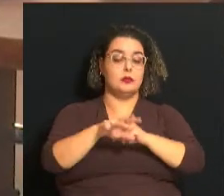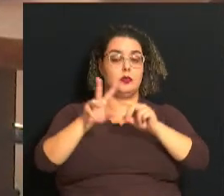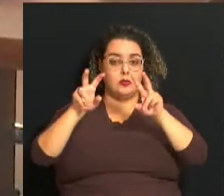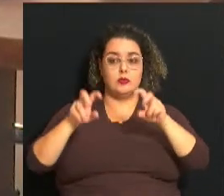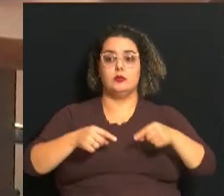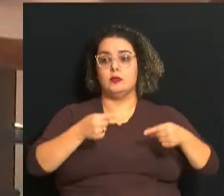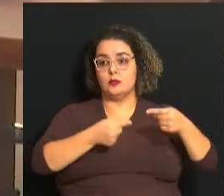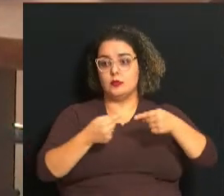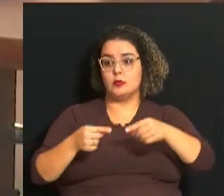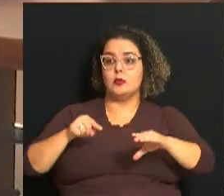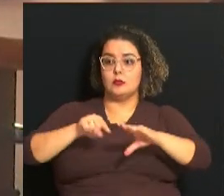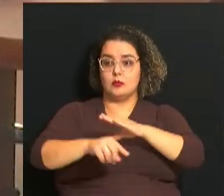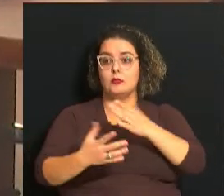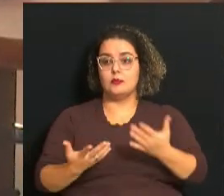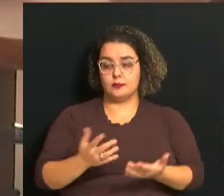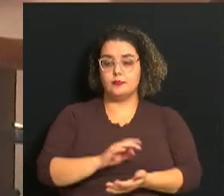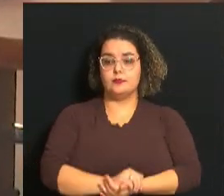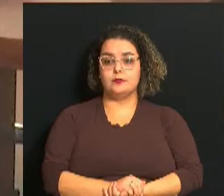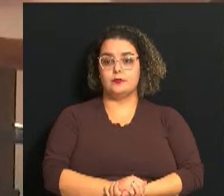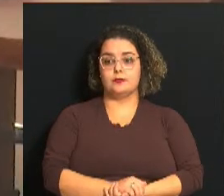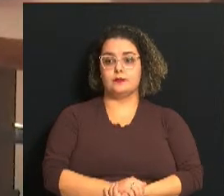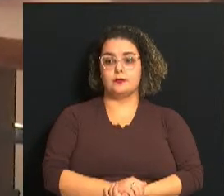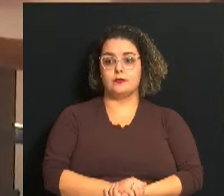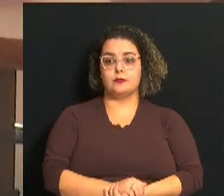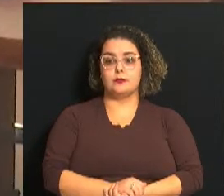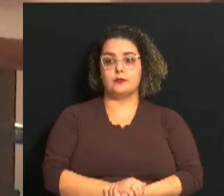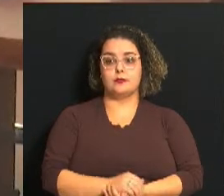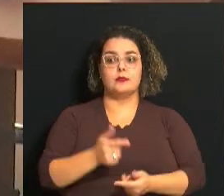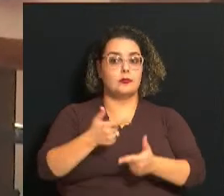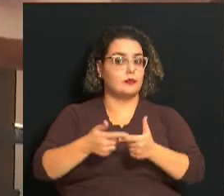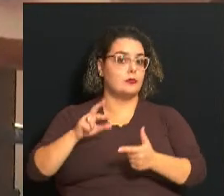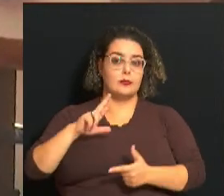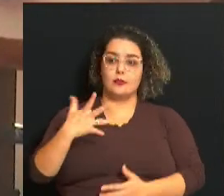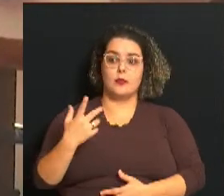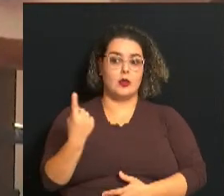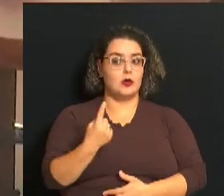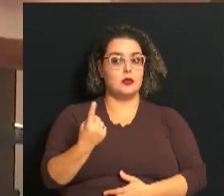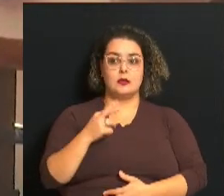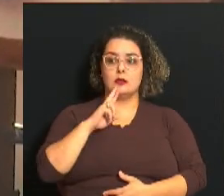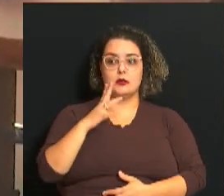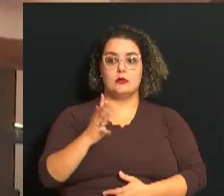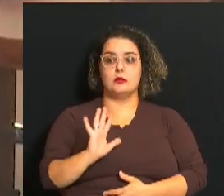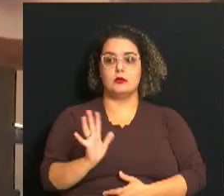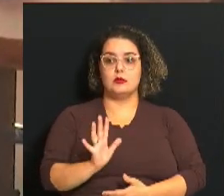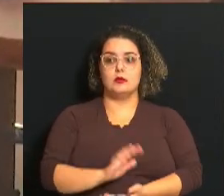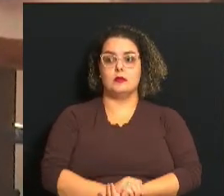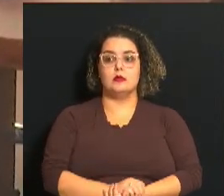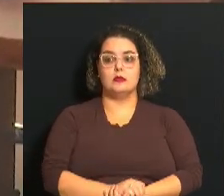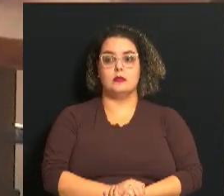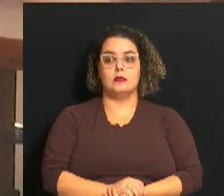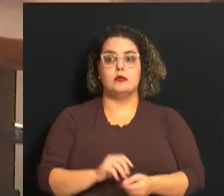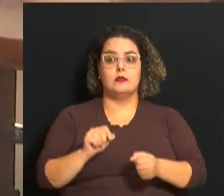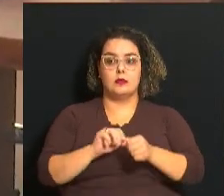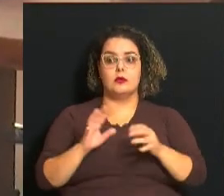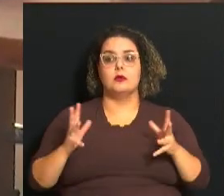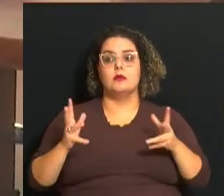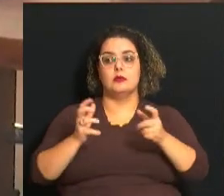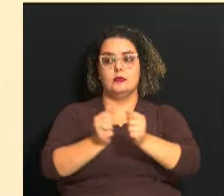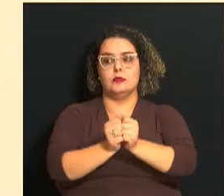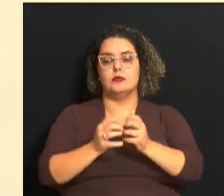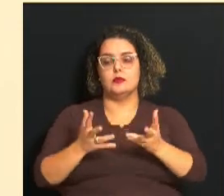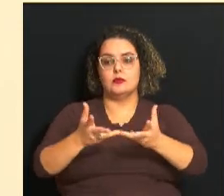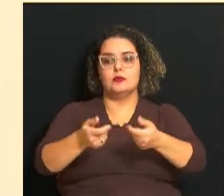polêmico né complexo que a gente não pretende resolver o sozinha é uma coisa que vai ser feito na conjuntamente